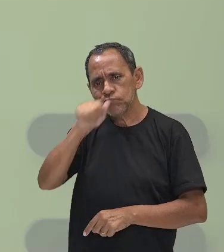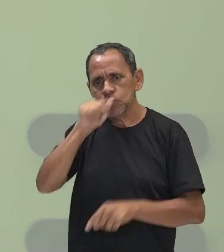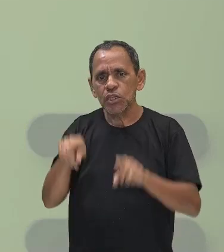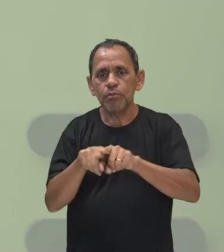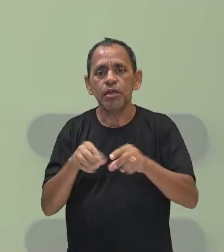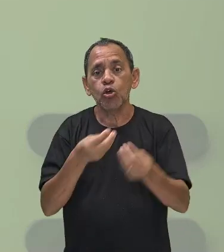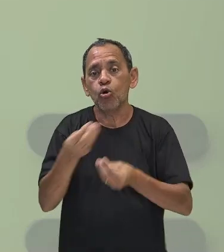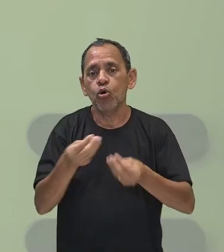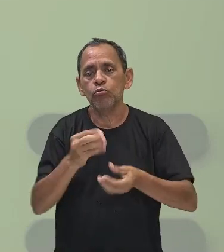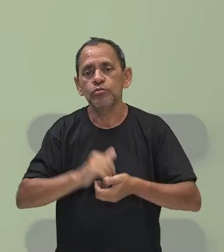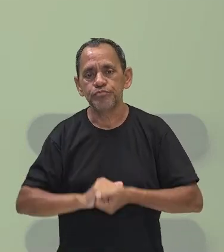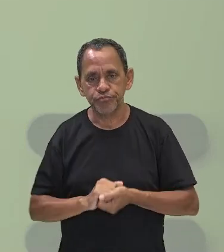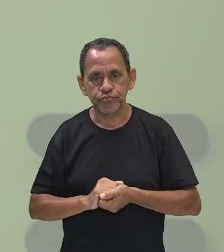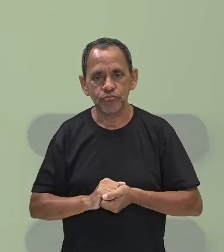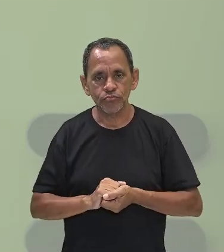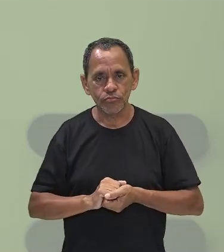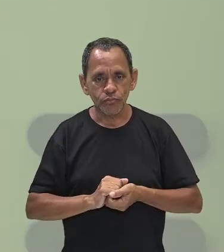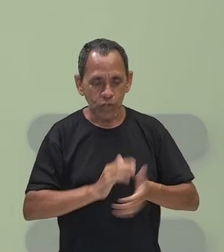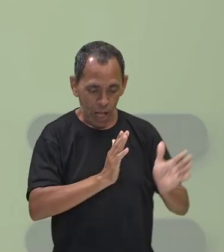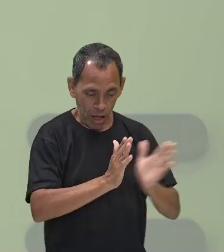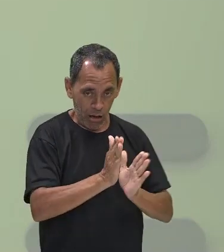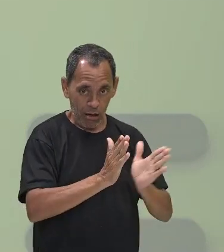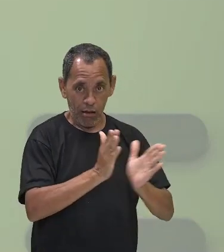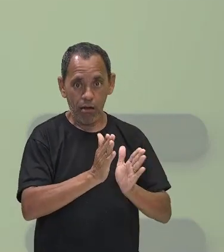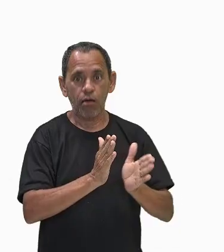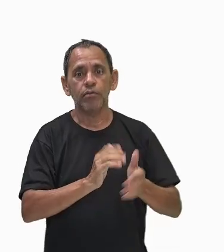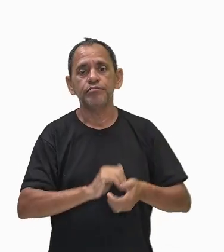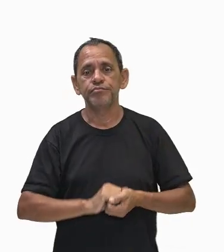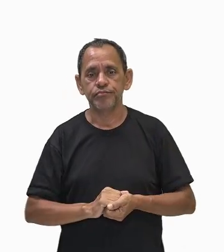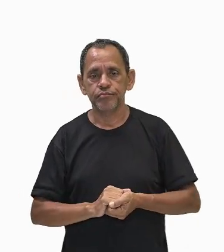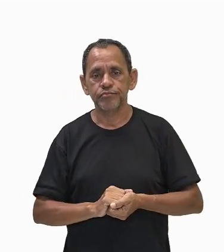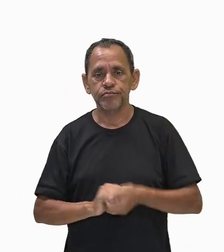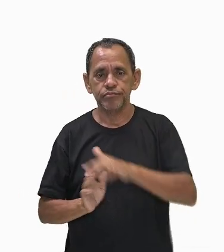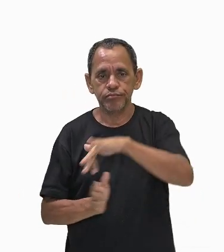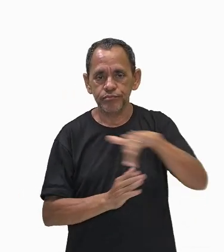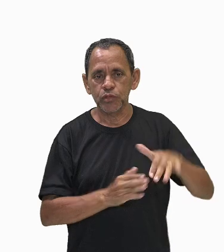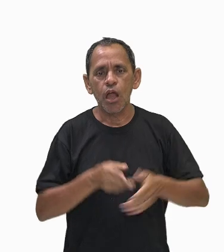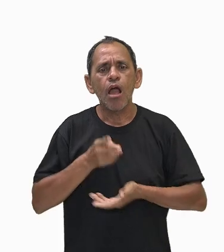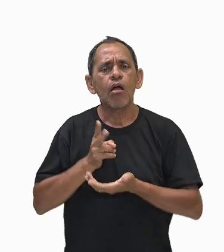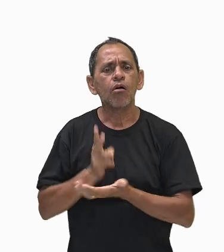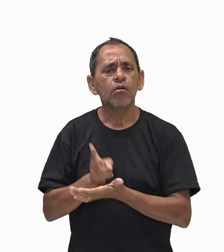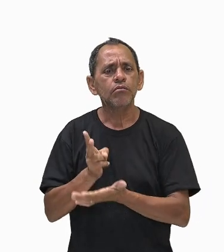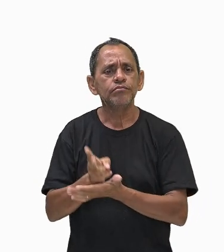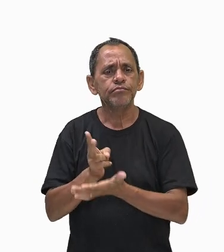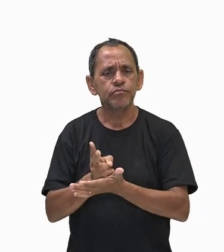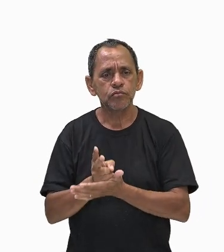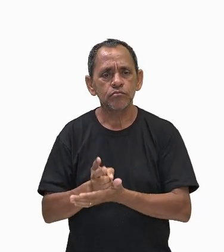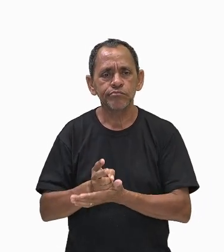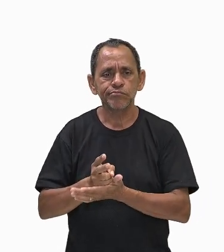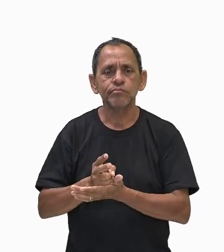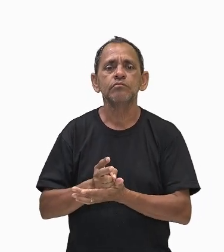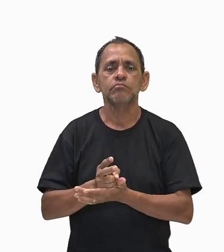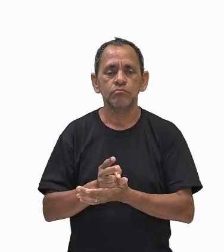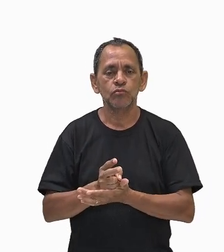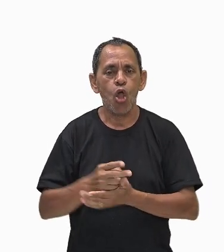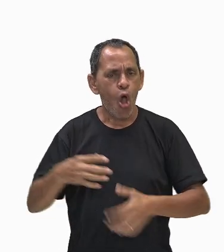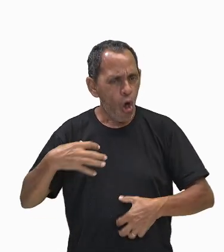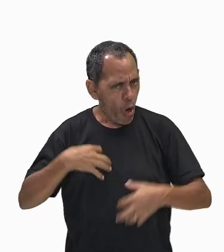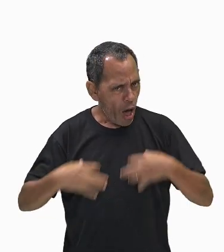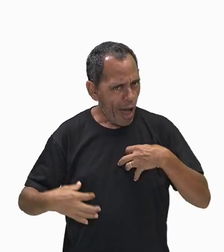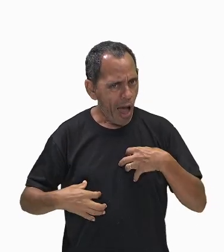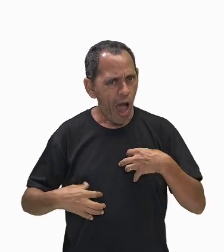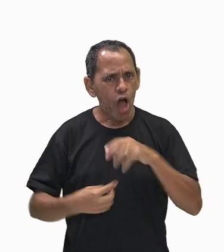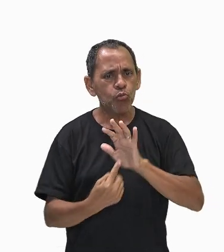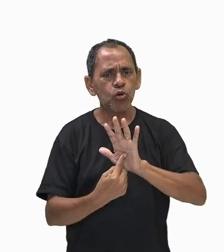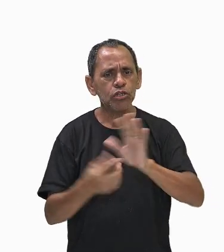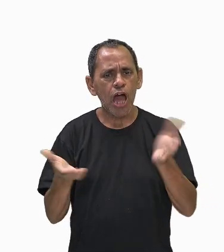mostrando aqui essa interligação. Vamos continuar aí. Os órgãos que eu trago para vocês do sistema